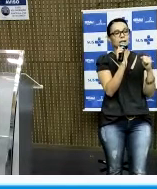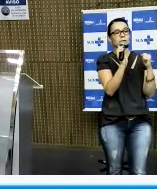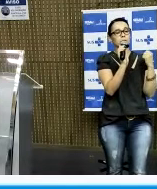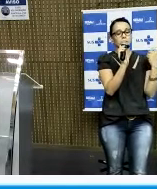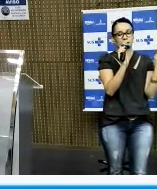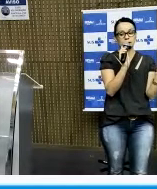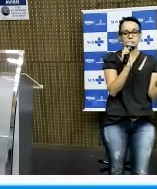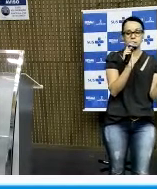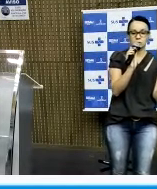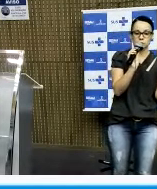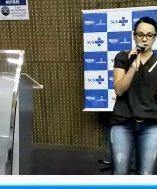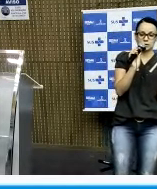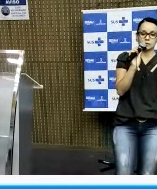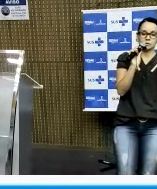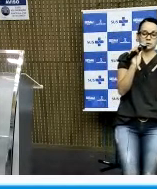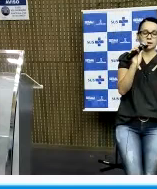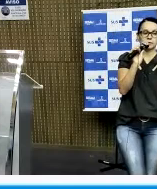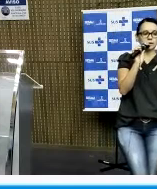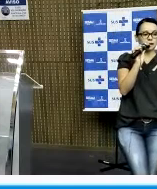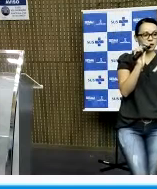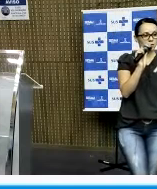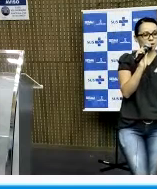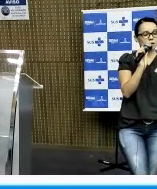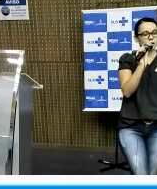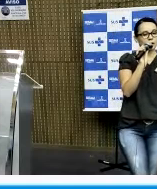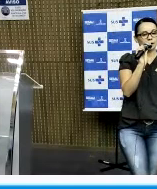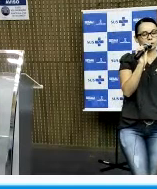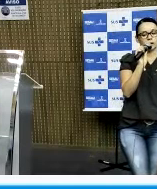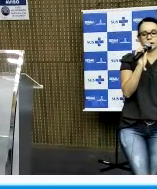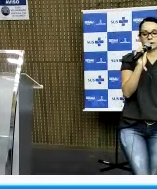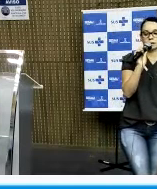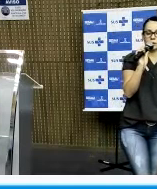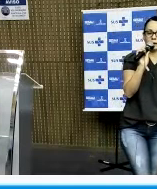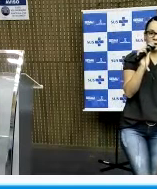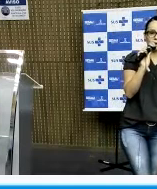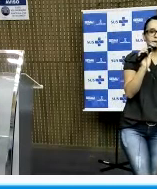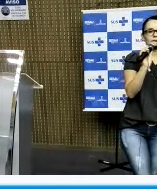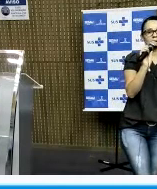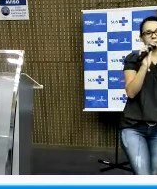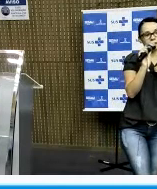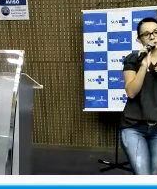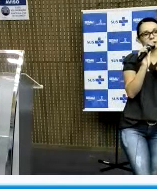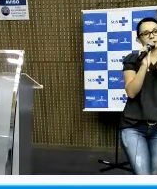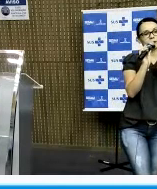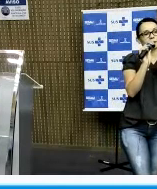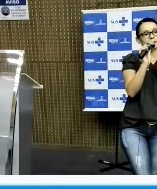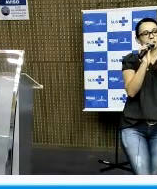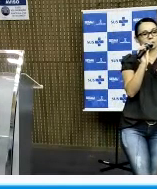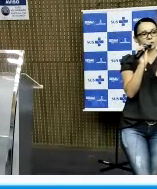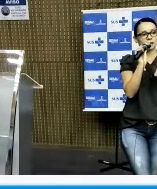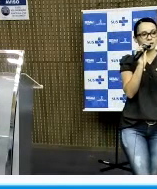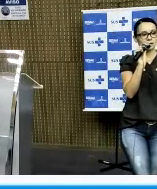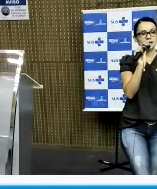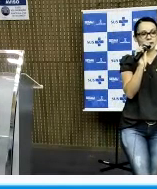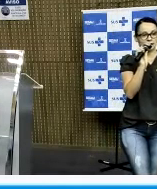tá? Por mais que os usuários, os internos, a colega coleta, encaminha, mas são